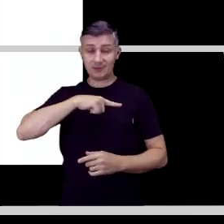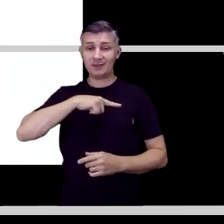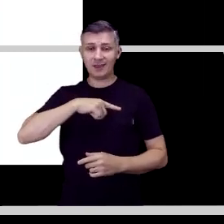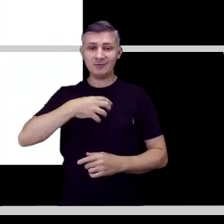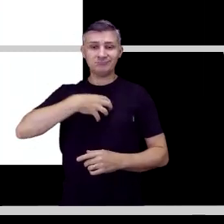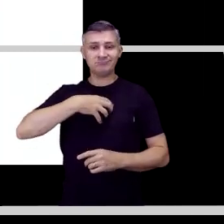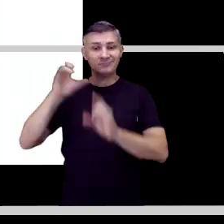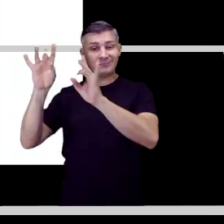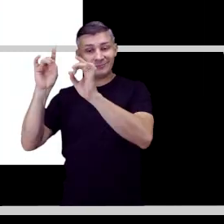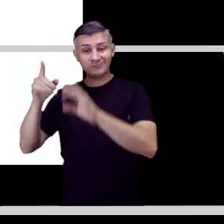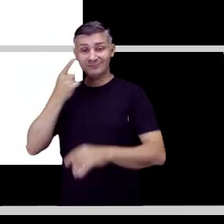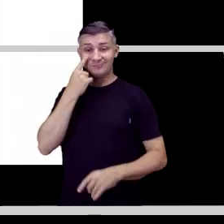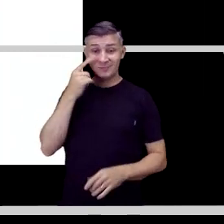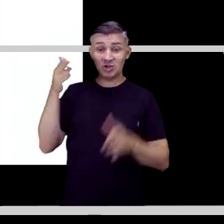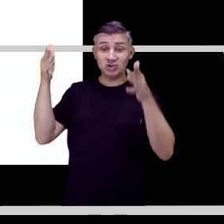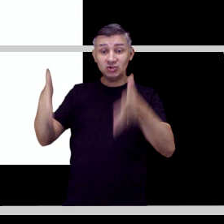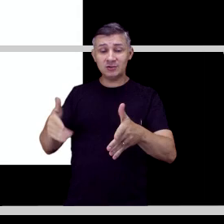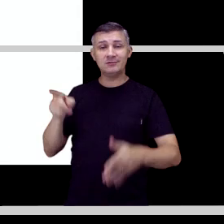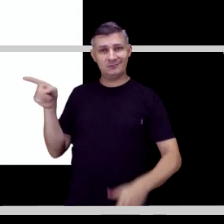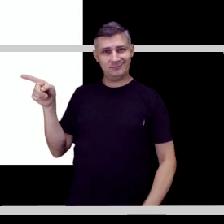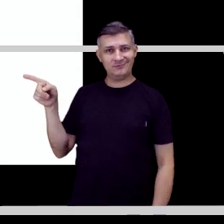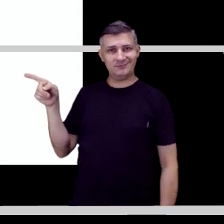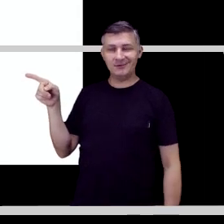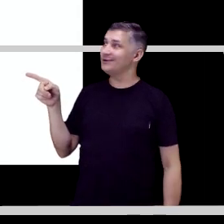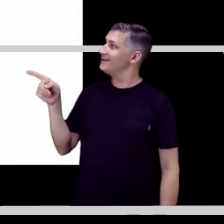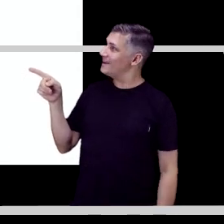tem questões específicas, chegando